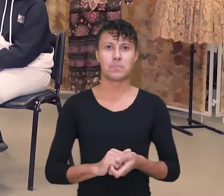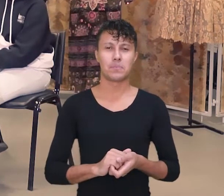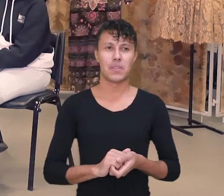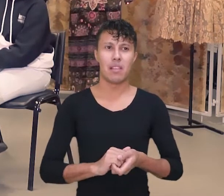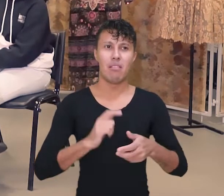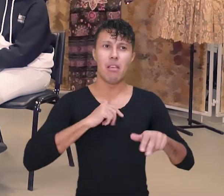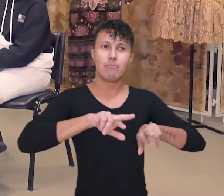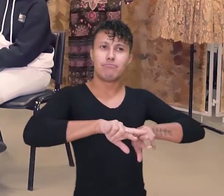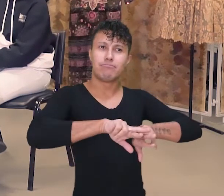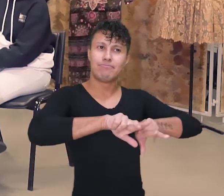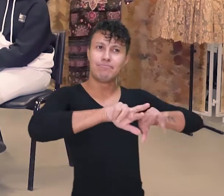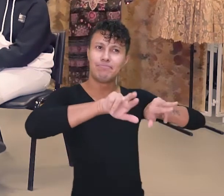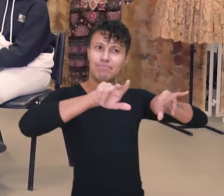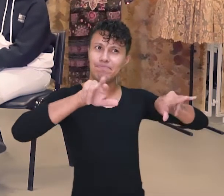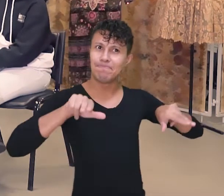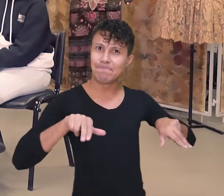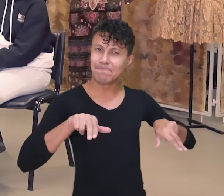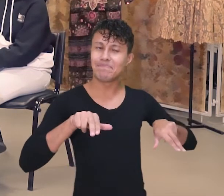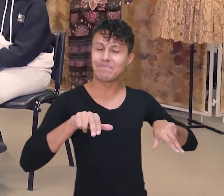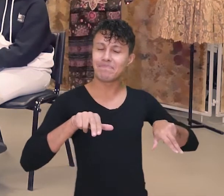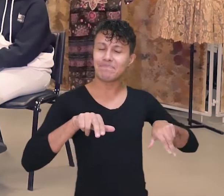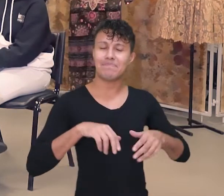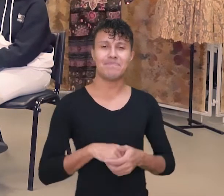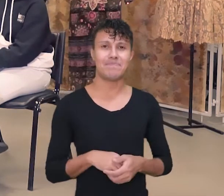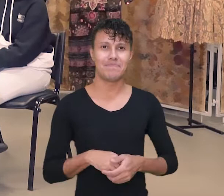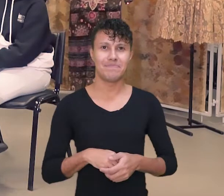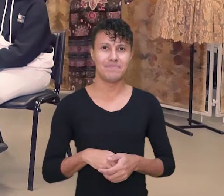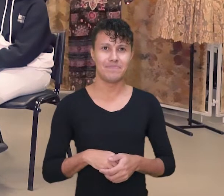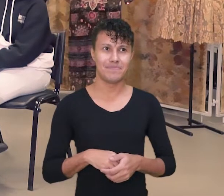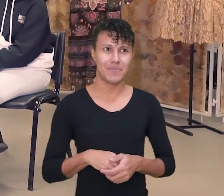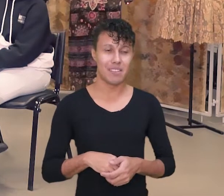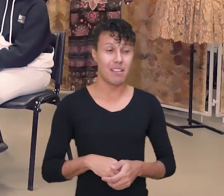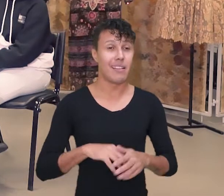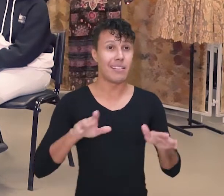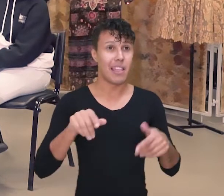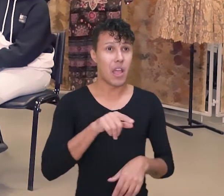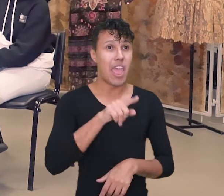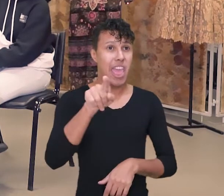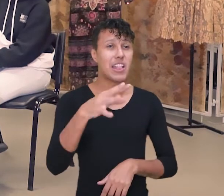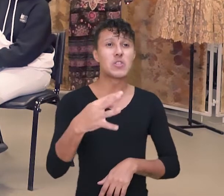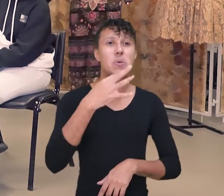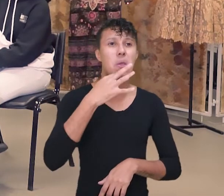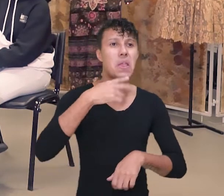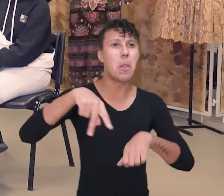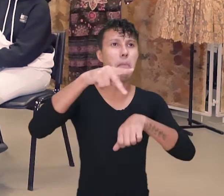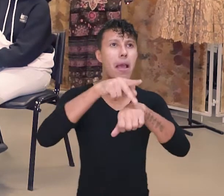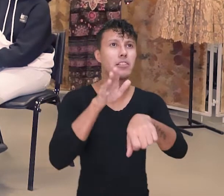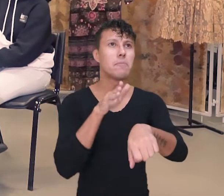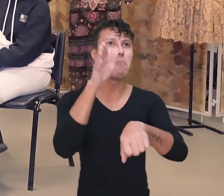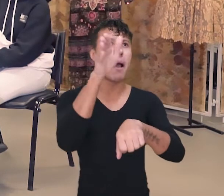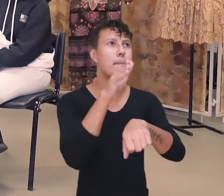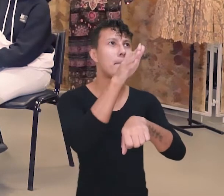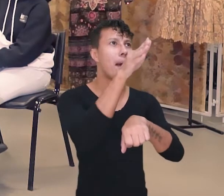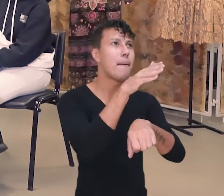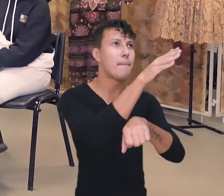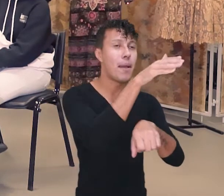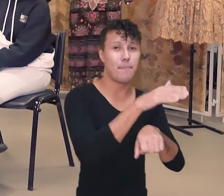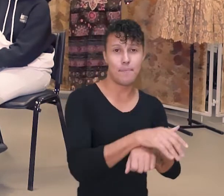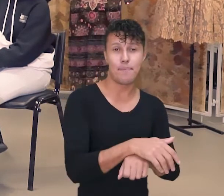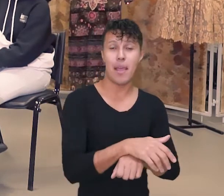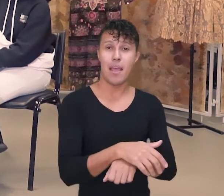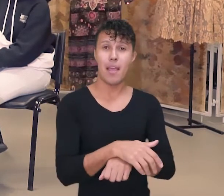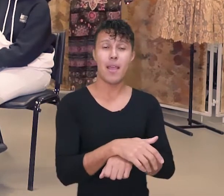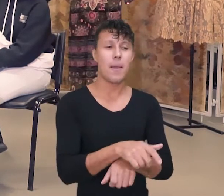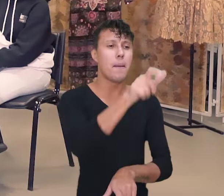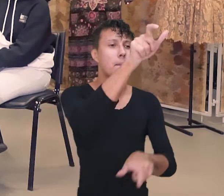da diversidade, porque, assim, eles foram para outros países e conversaram com